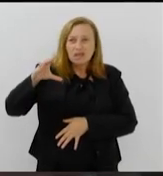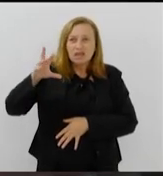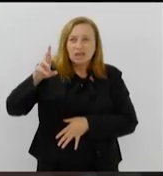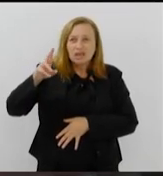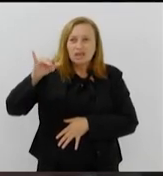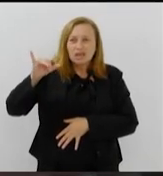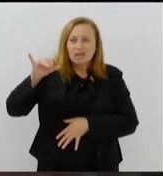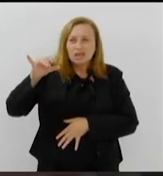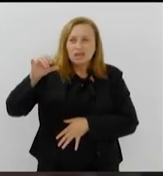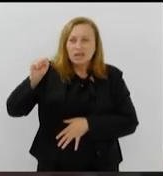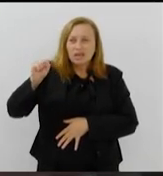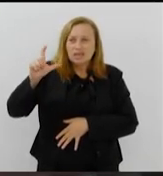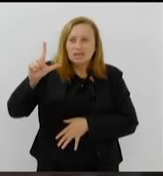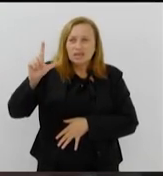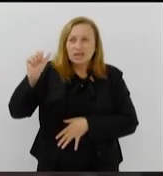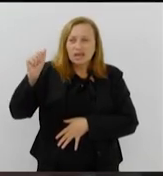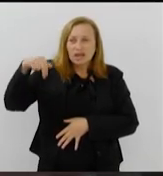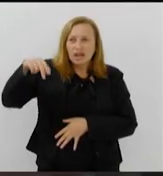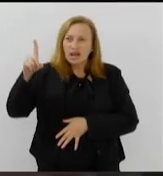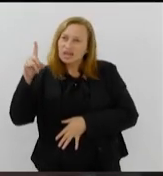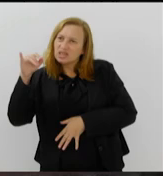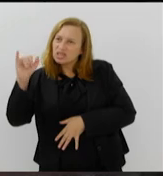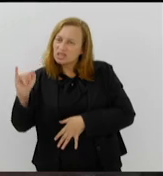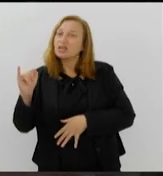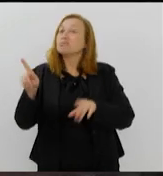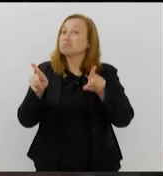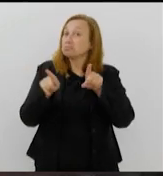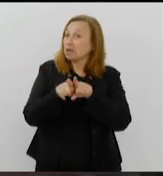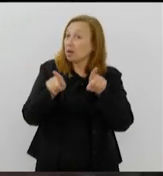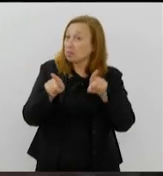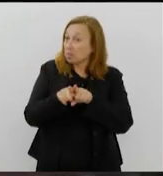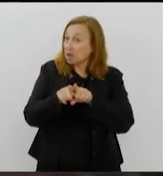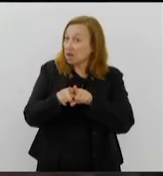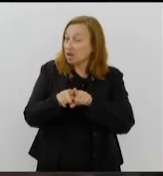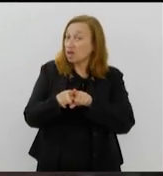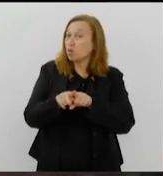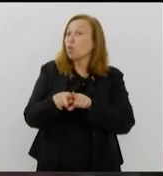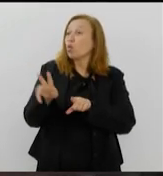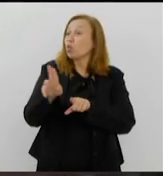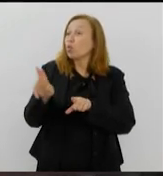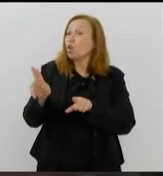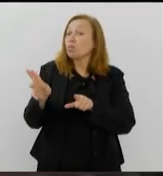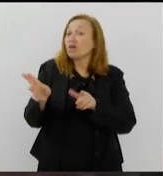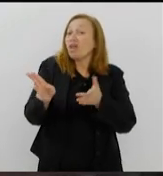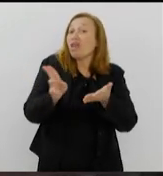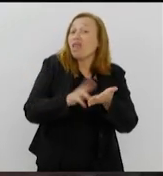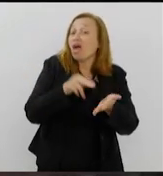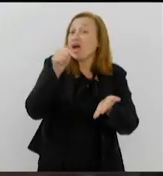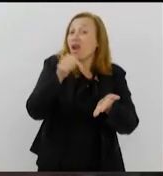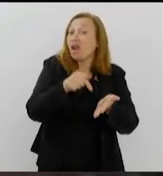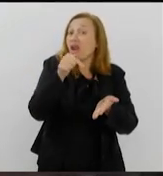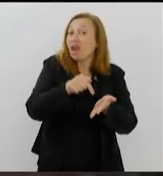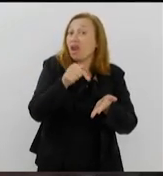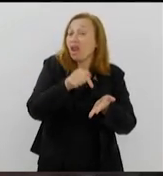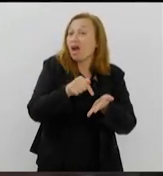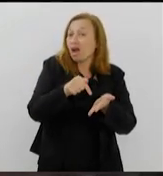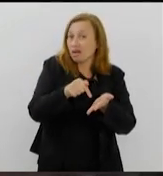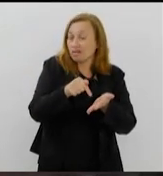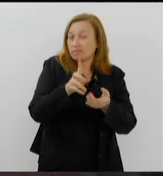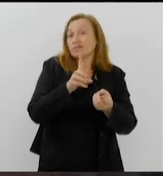Crislaine Cristina da Cunha Silva, também agendou consultas e procedimentos